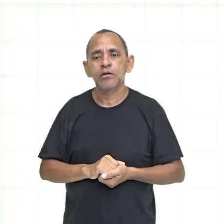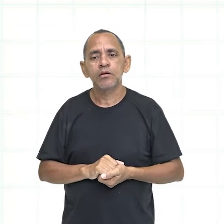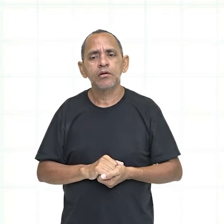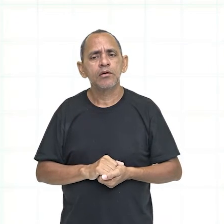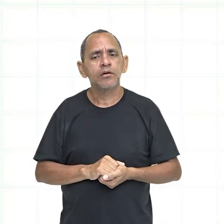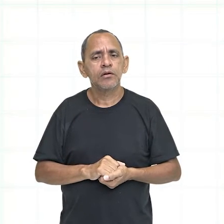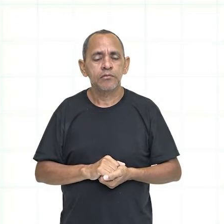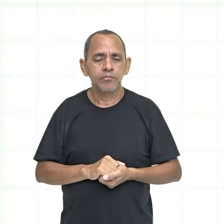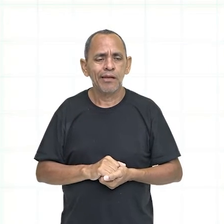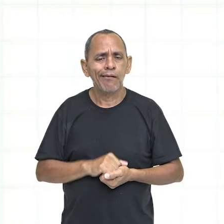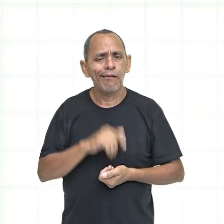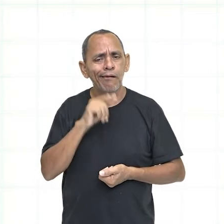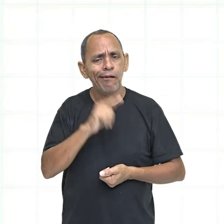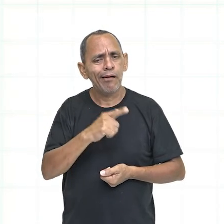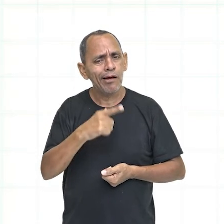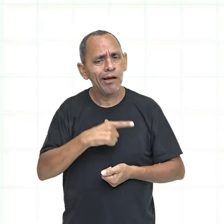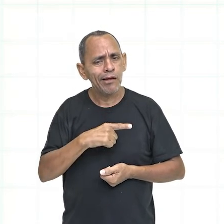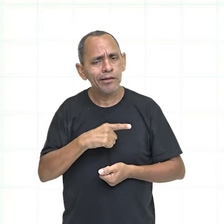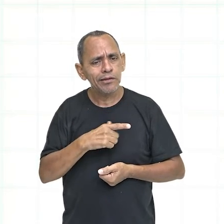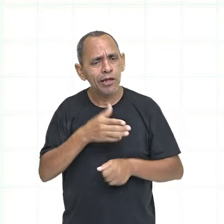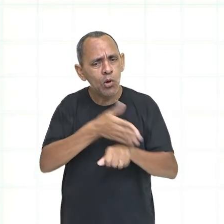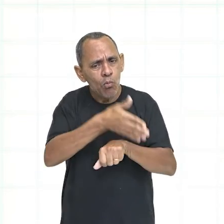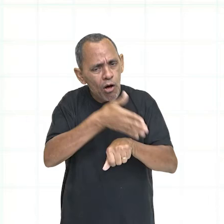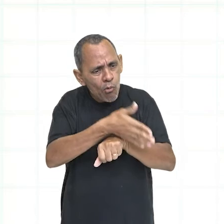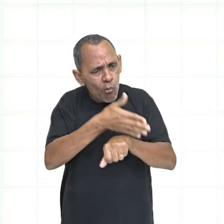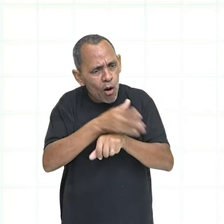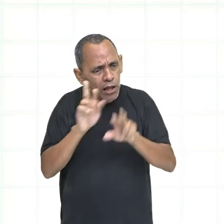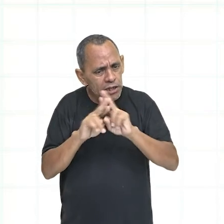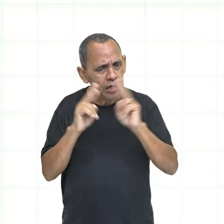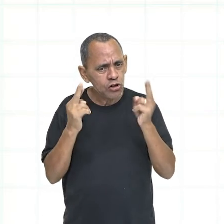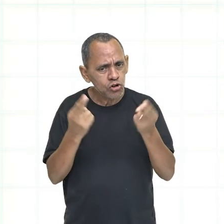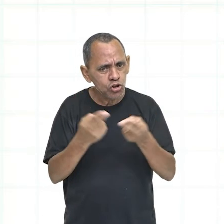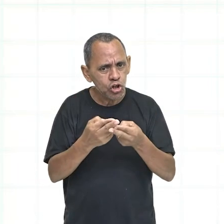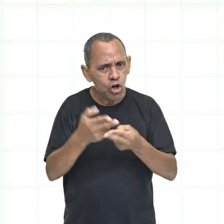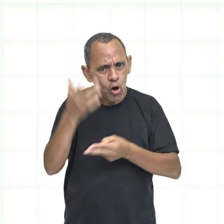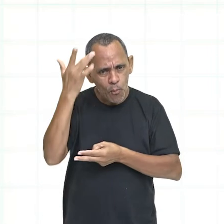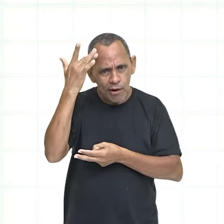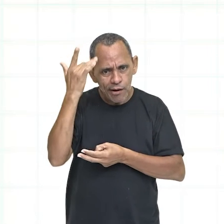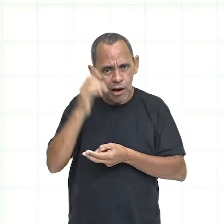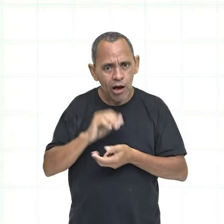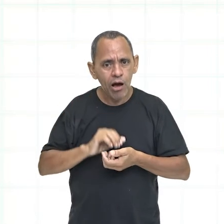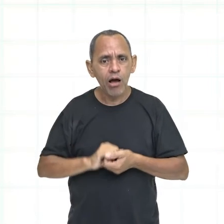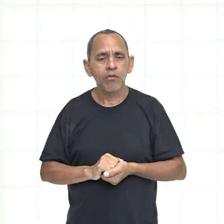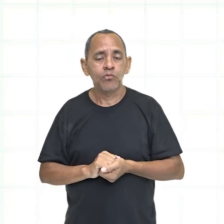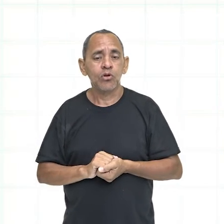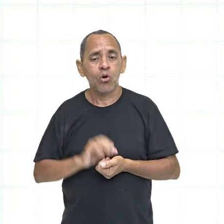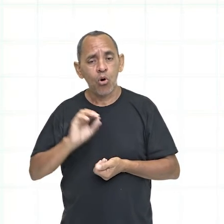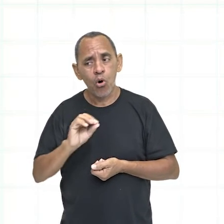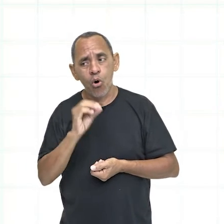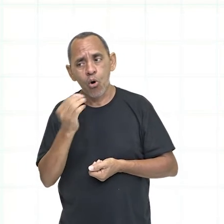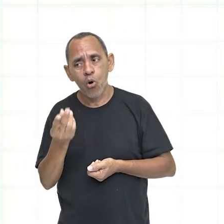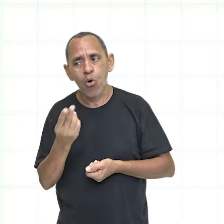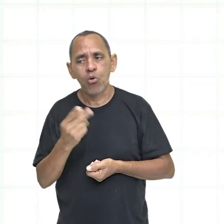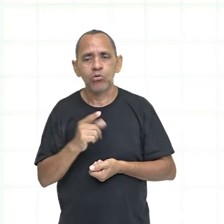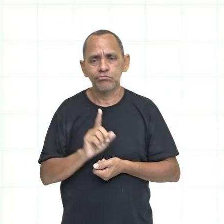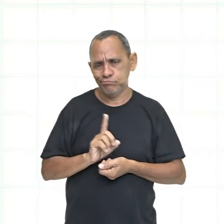deve participar da reunião amanhã ou é opcional? Então, mais uma vez, eu tenho o